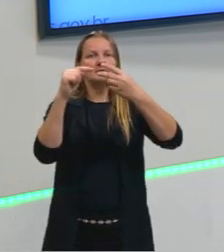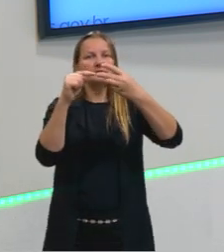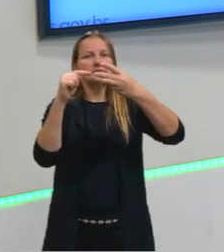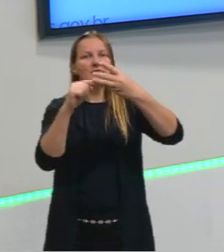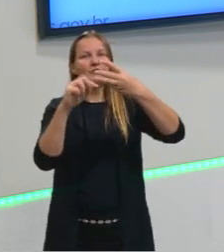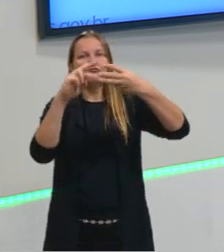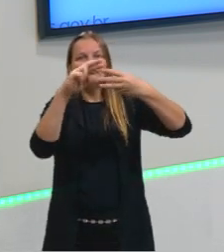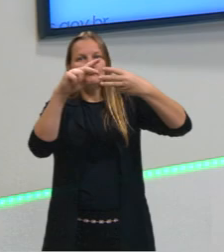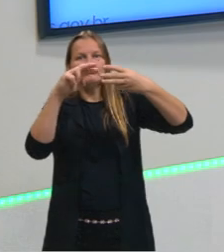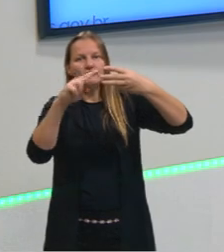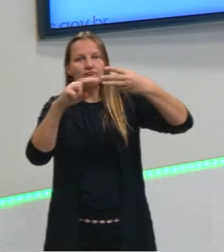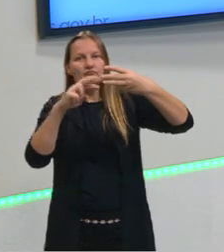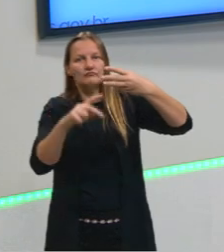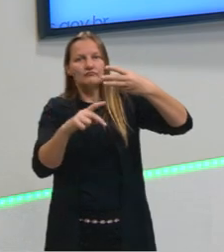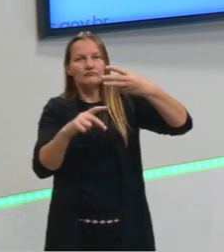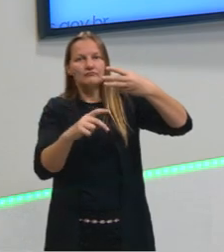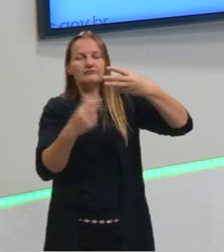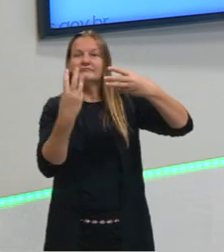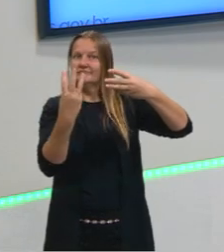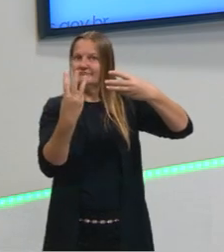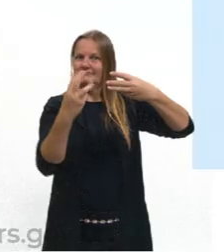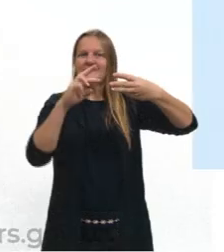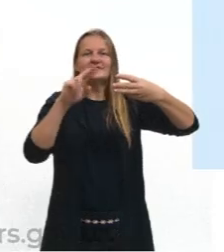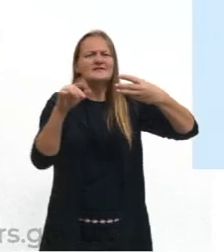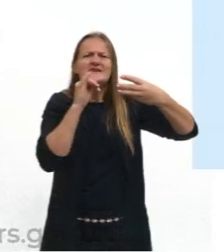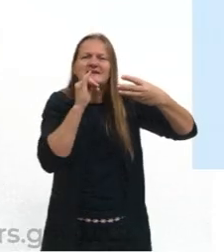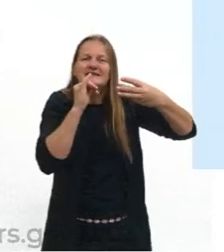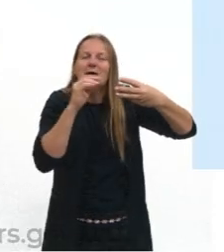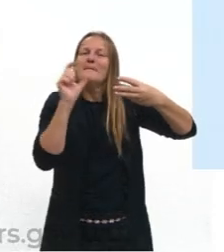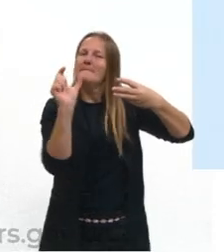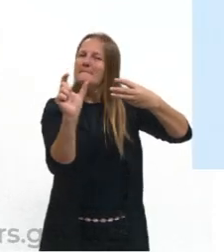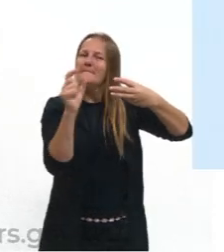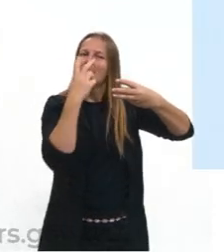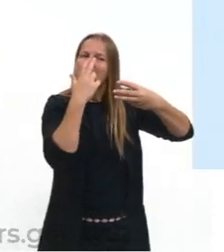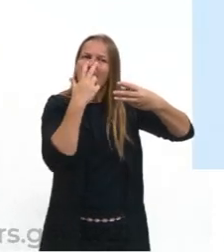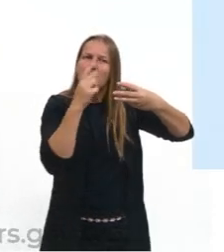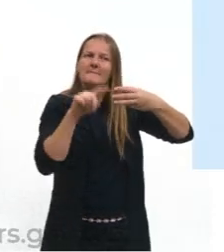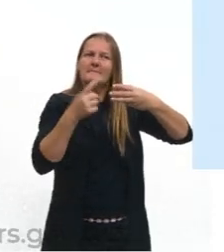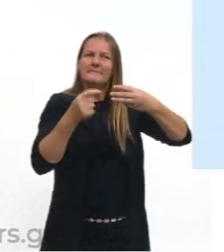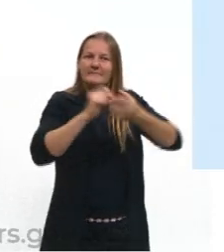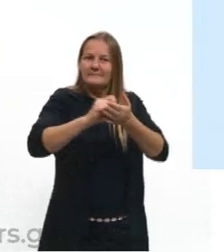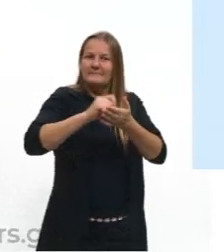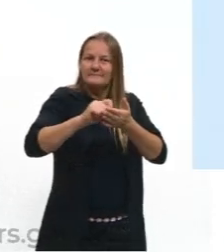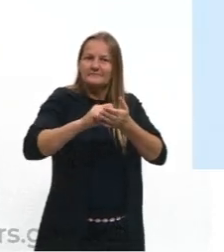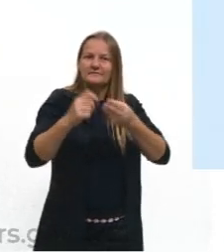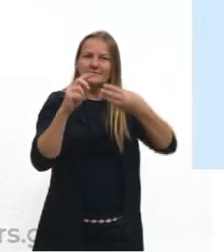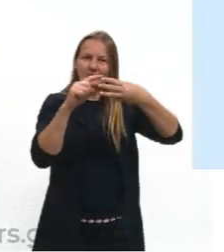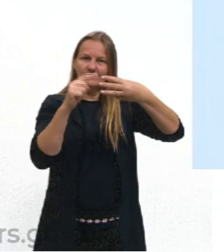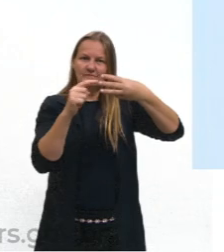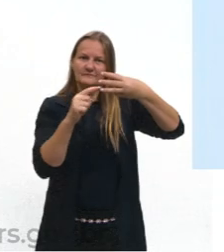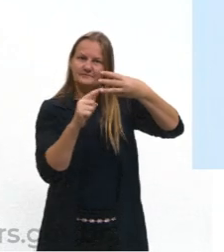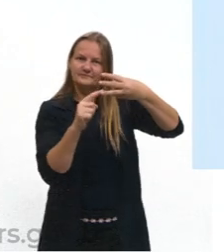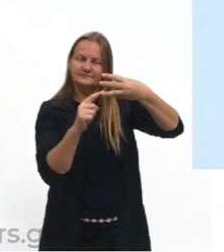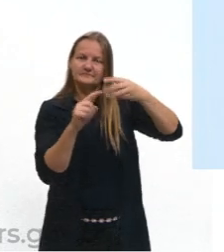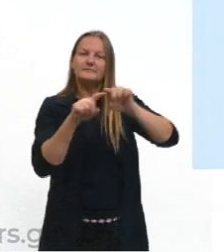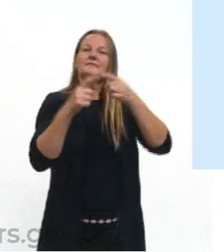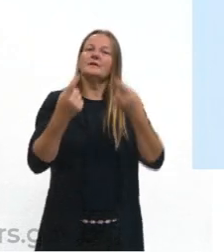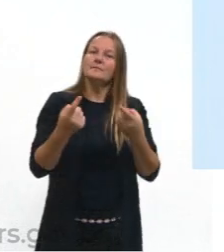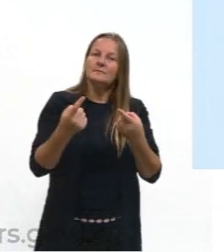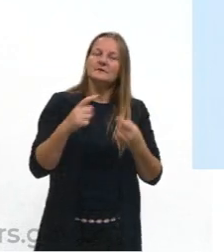de novo três exemplos como a mesma palavra escrita da mesma forma